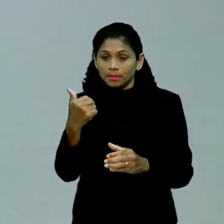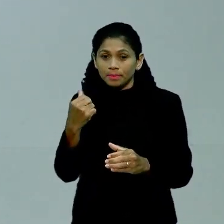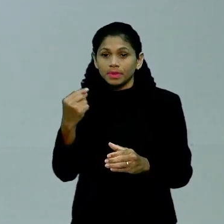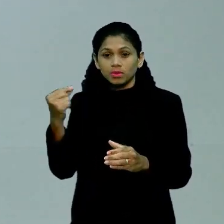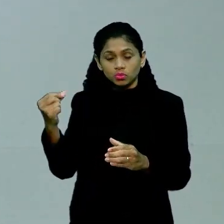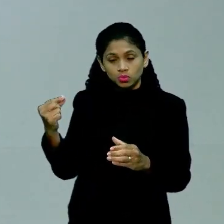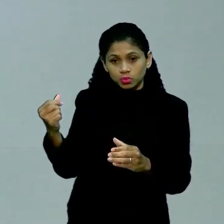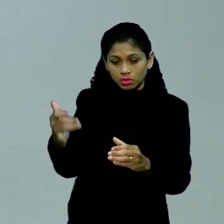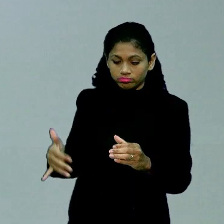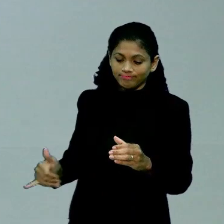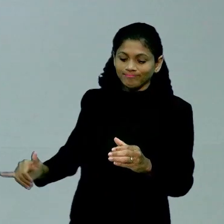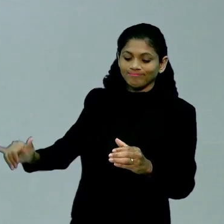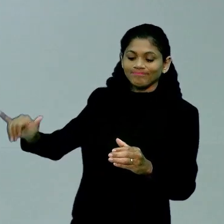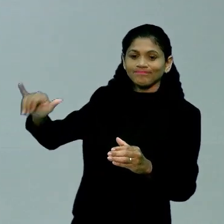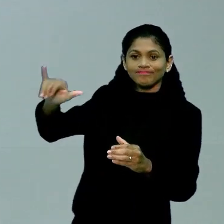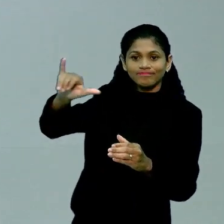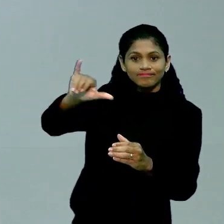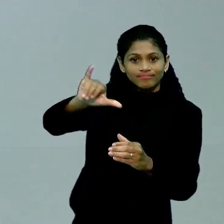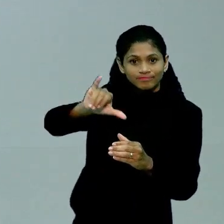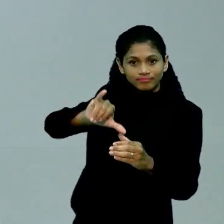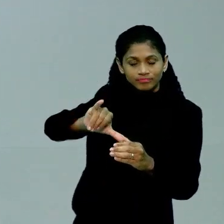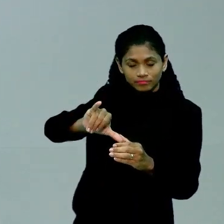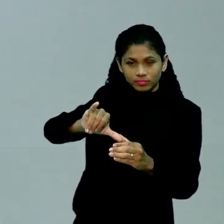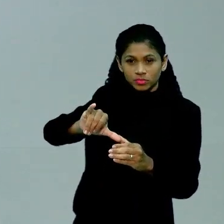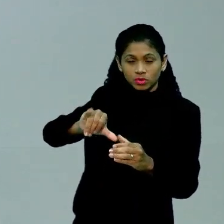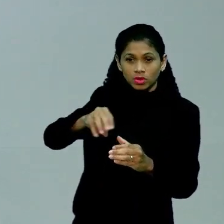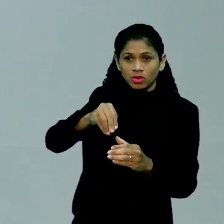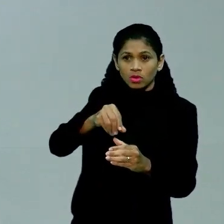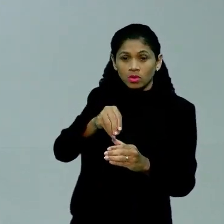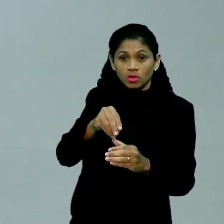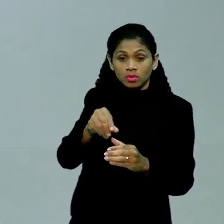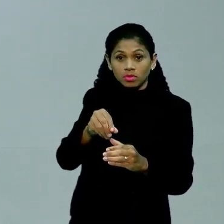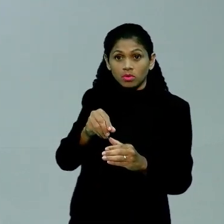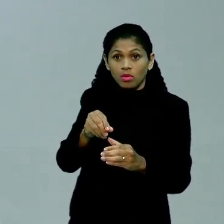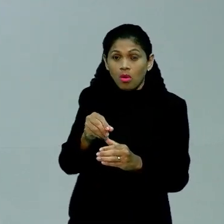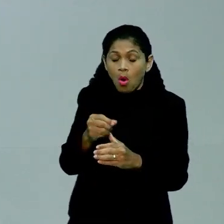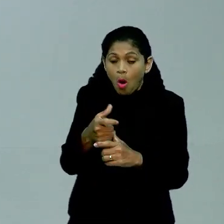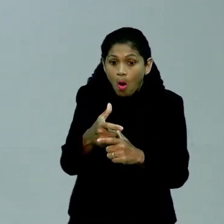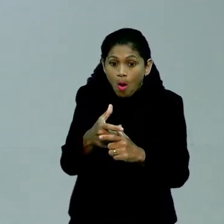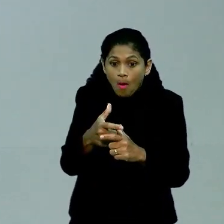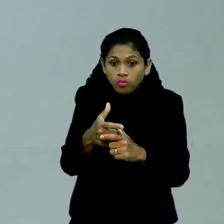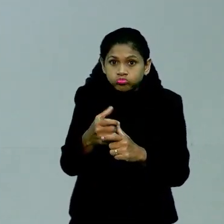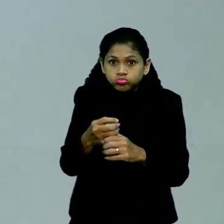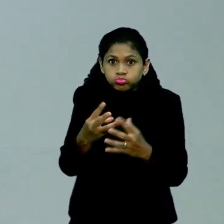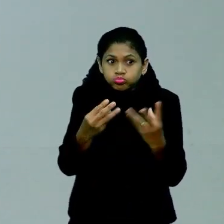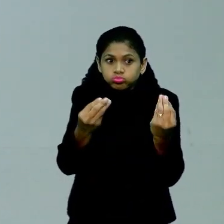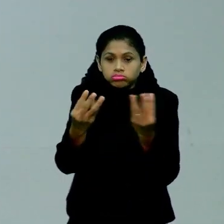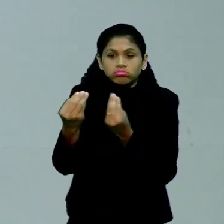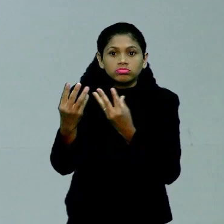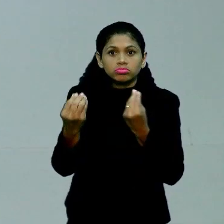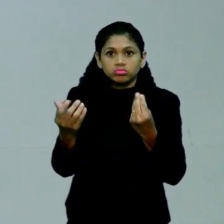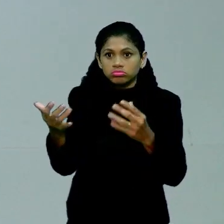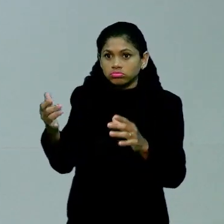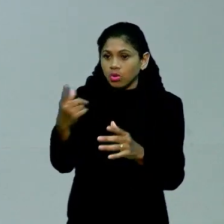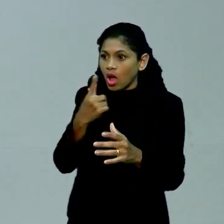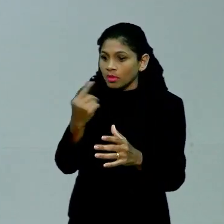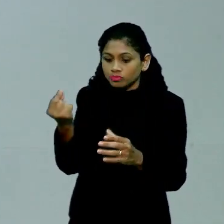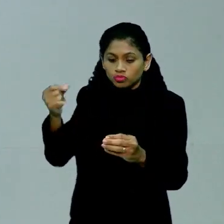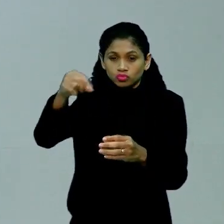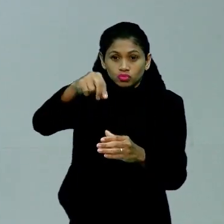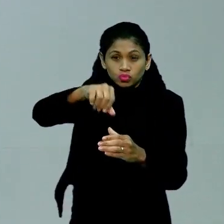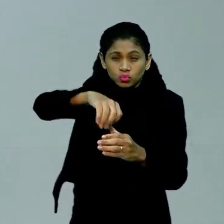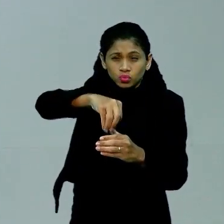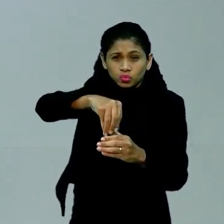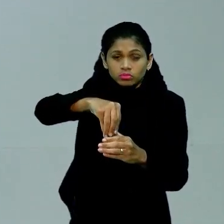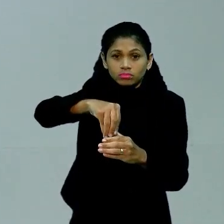foi adicionado demais. E o que eu tenho que fazer para recuperar aquele sal que sobrou no fundo do recipiente?